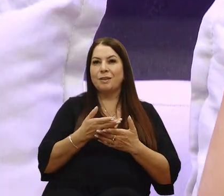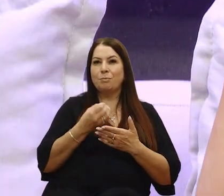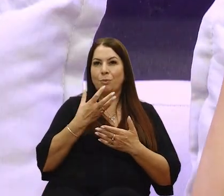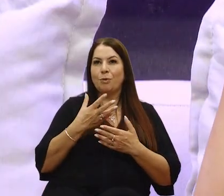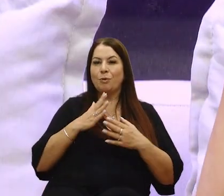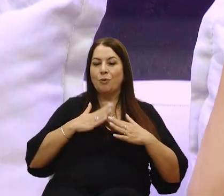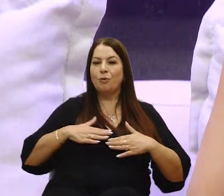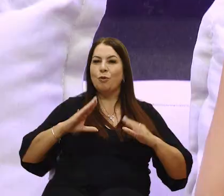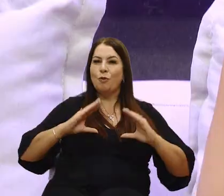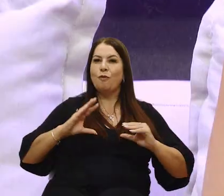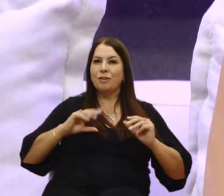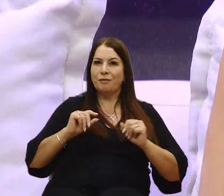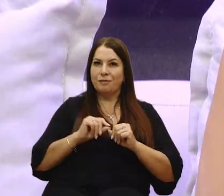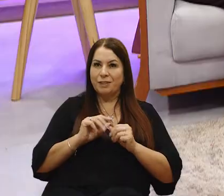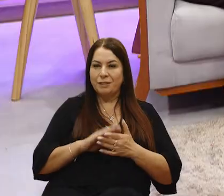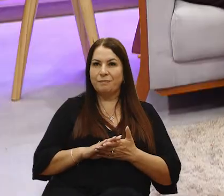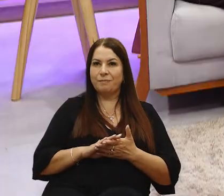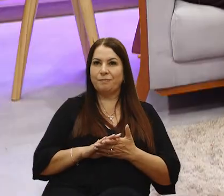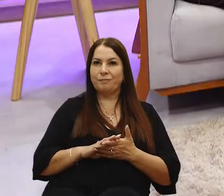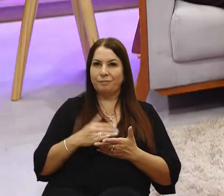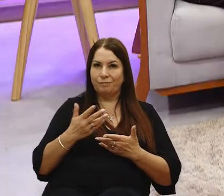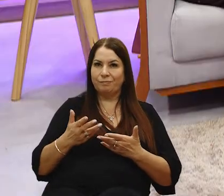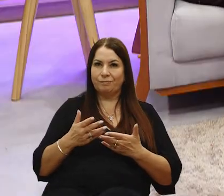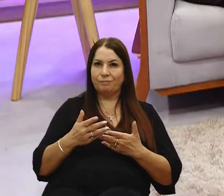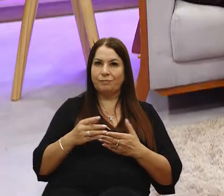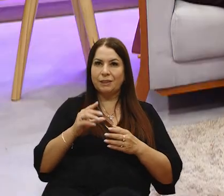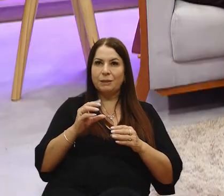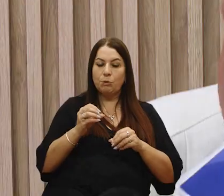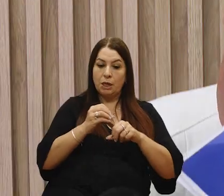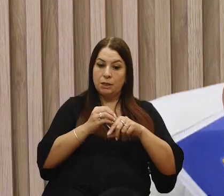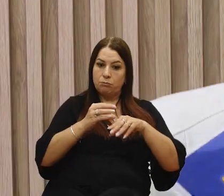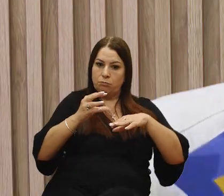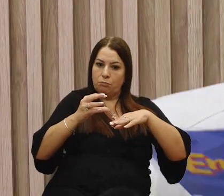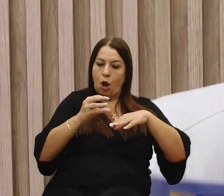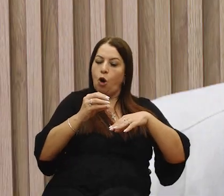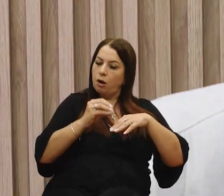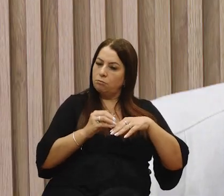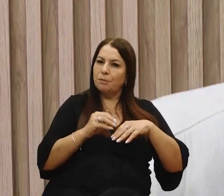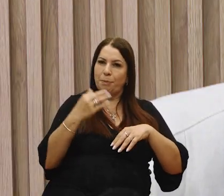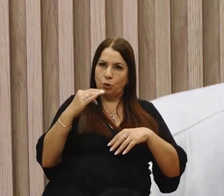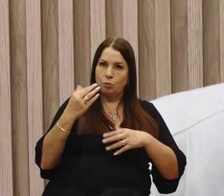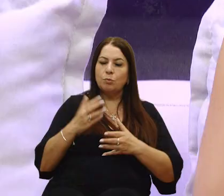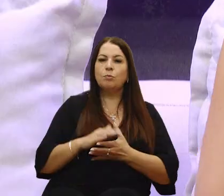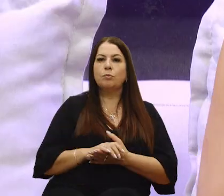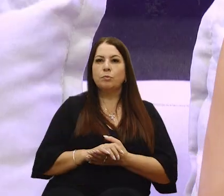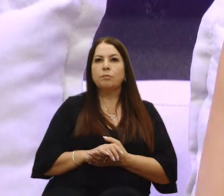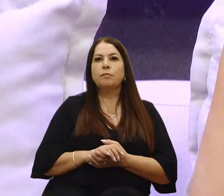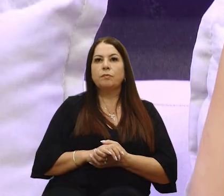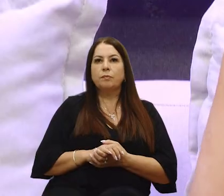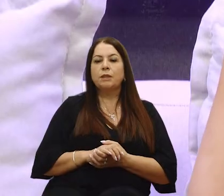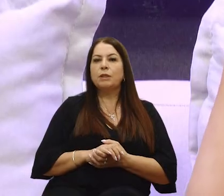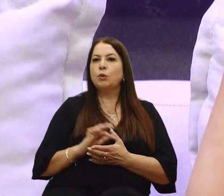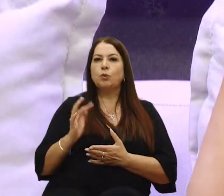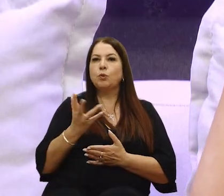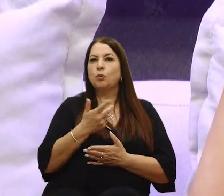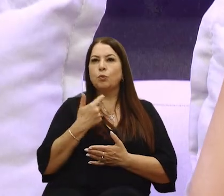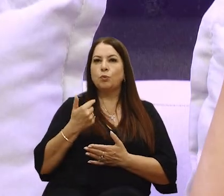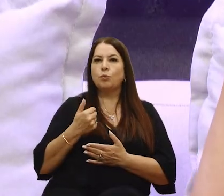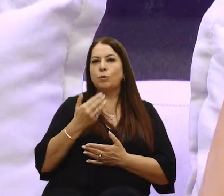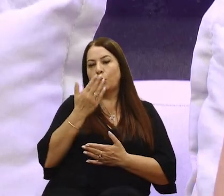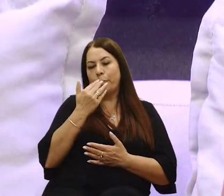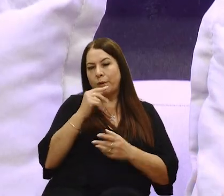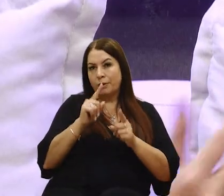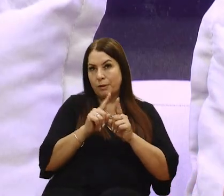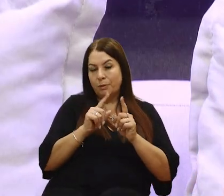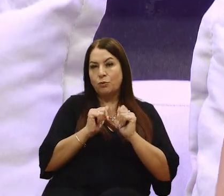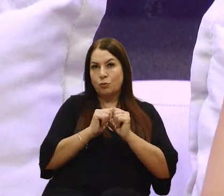das minhas sessões, assim, é bem confortável fazer. É porque no início estava mais inflamado. Estava bem inflamado, então era bem dolorido, né.